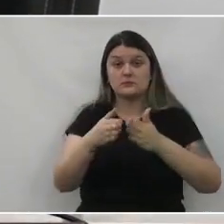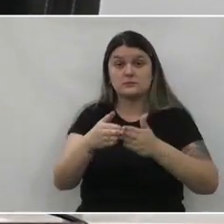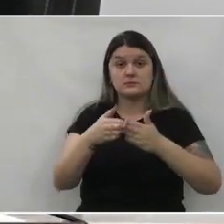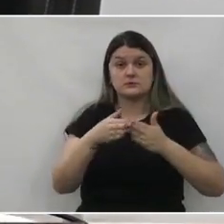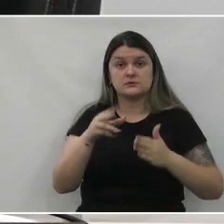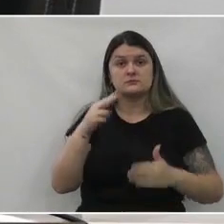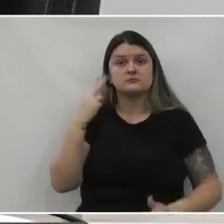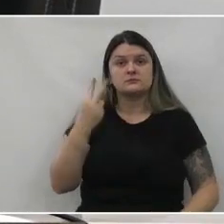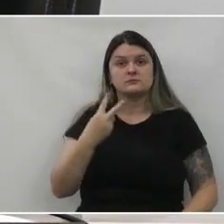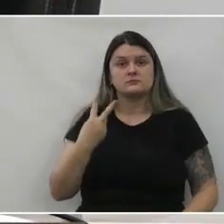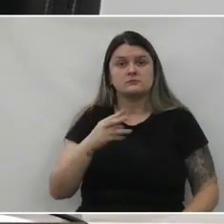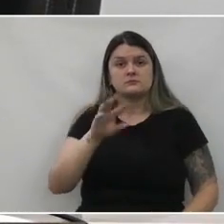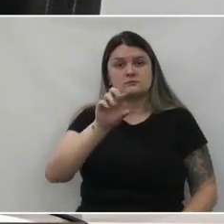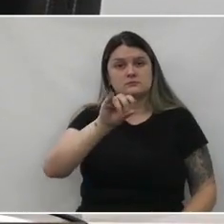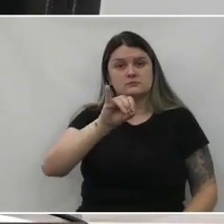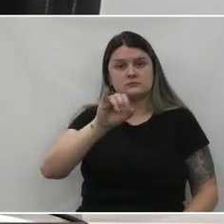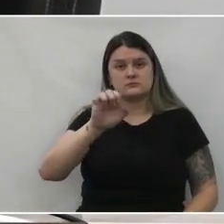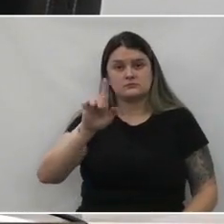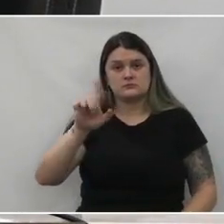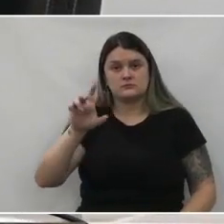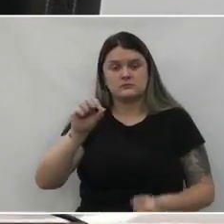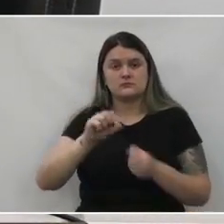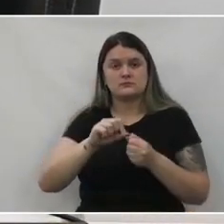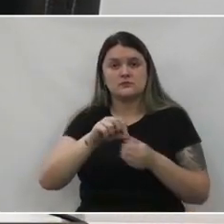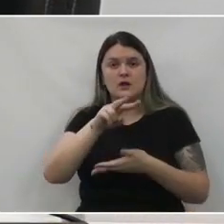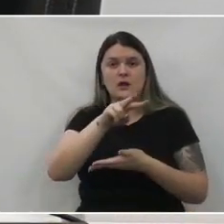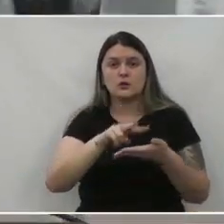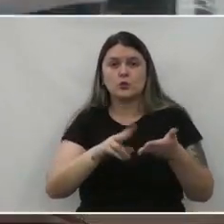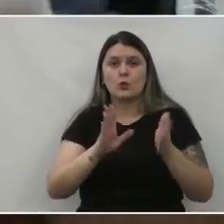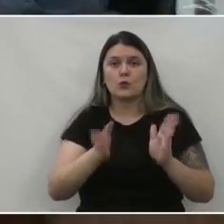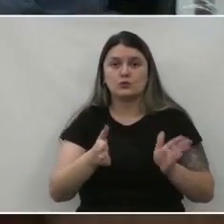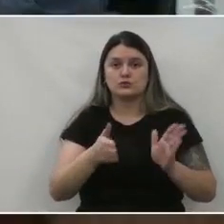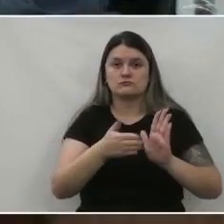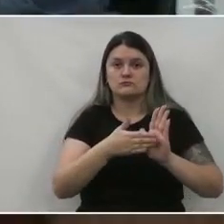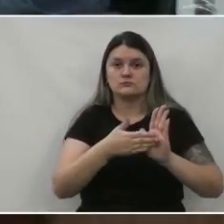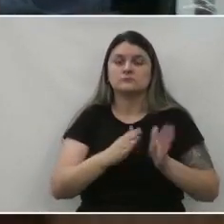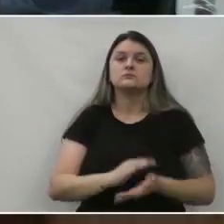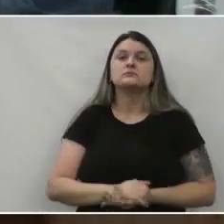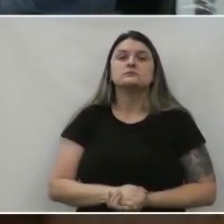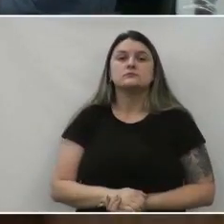Solicito ao vereador Diego para que faça a leitura da matéria constante.